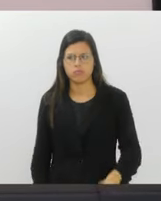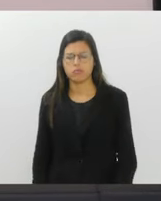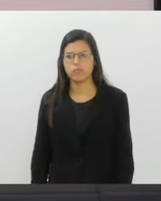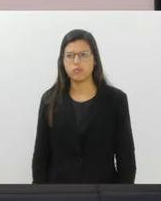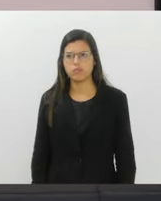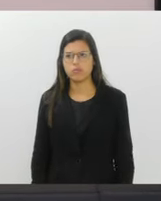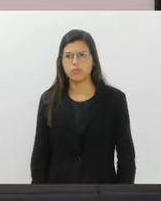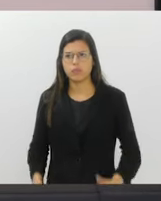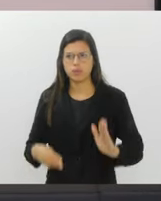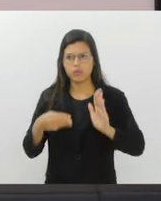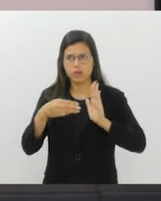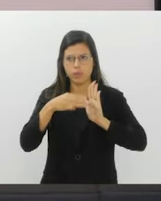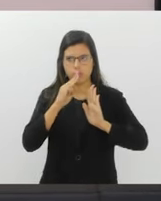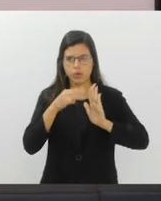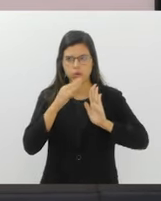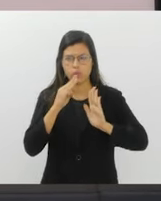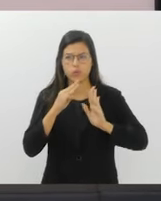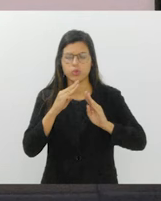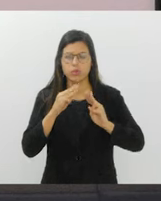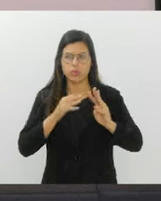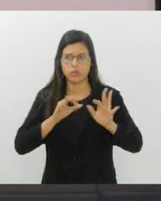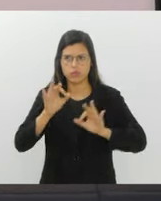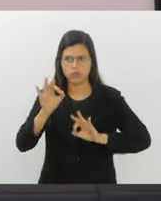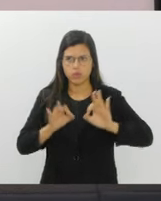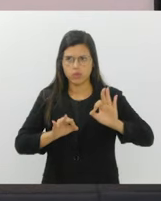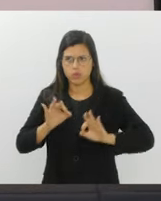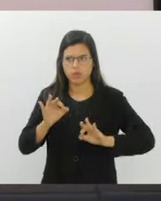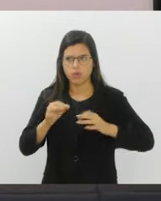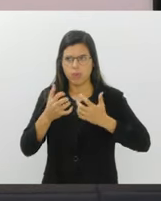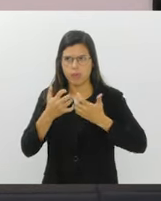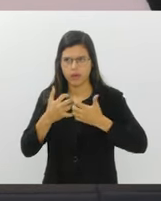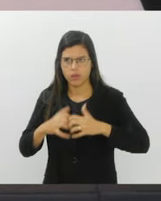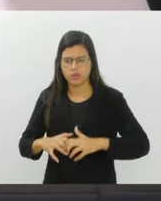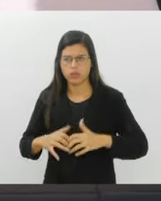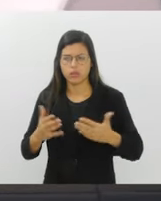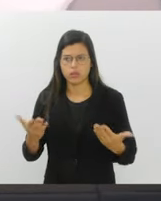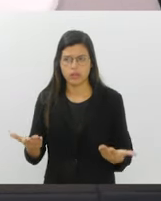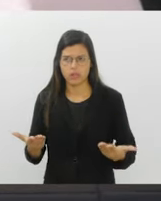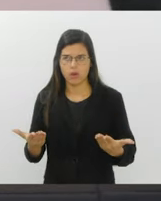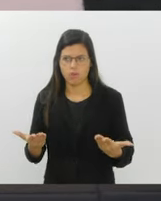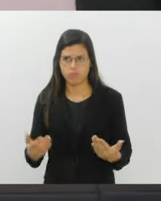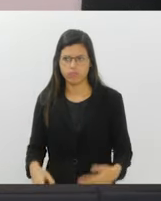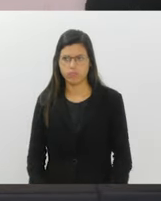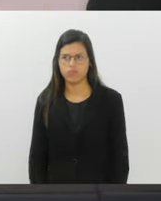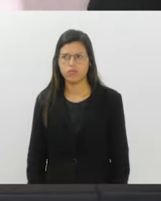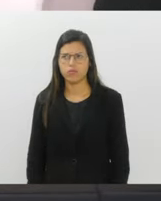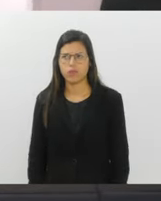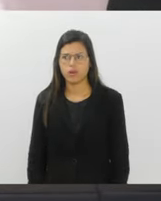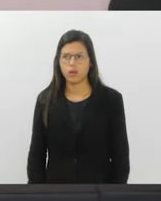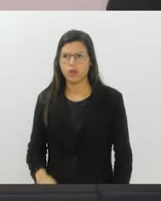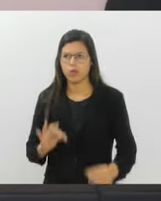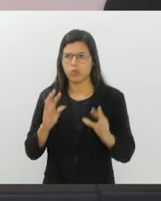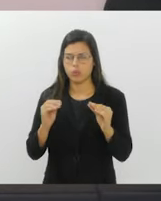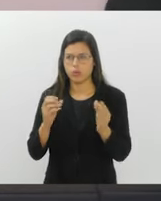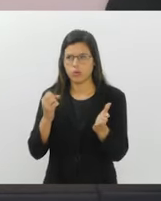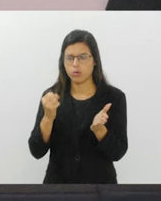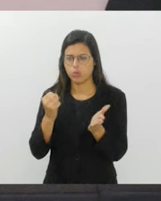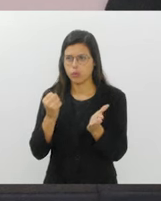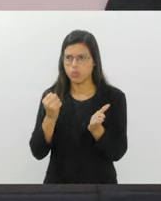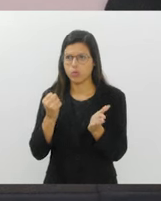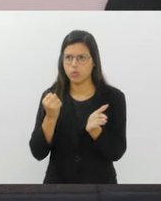uma minuta de um plano de contingência operacional, que foi aqui arguído. Está tudo carimbado com nível